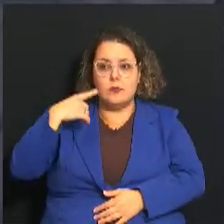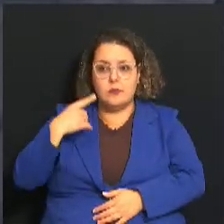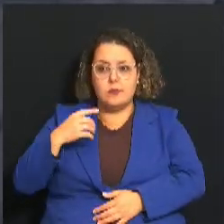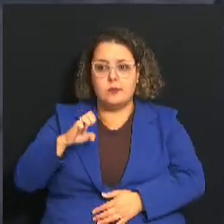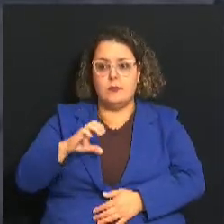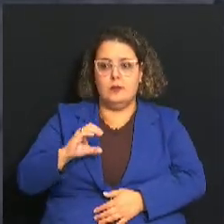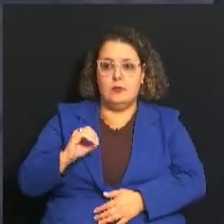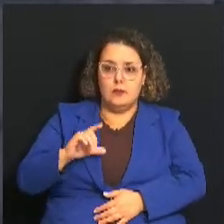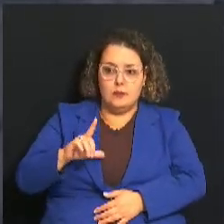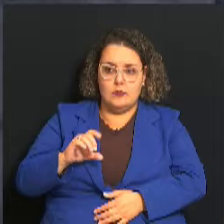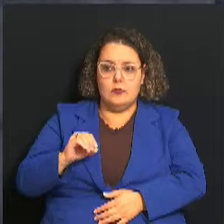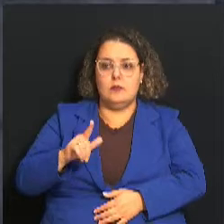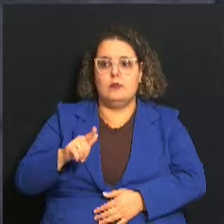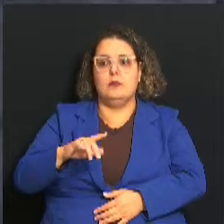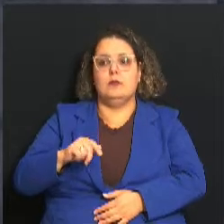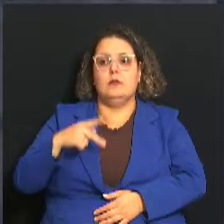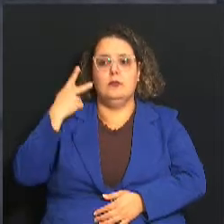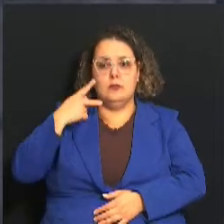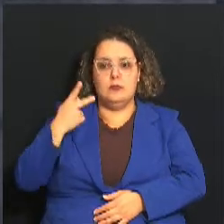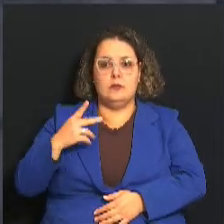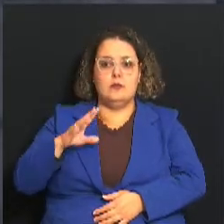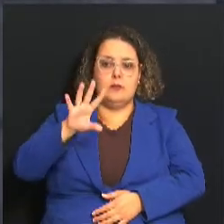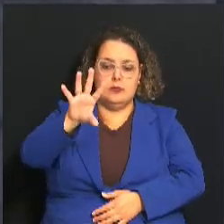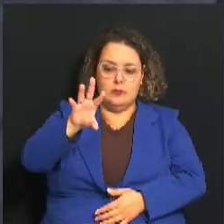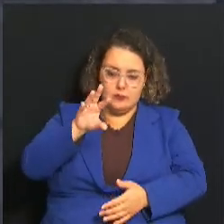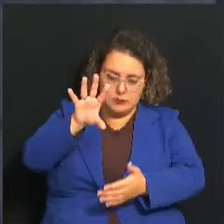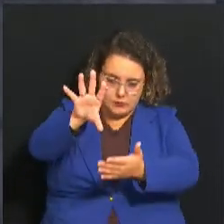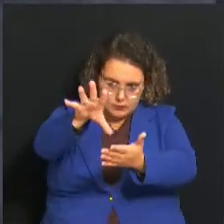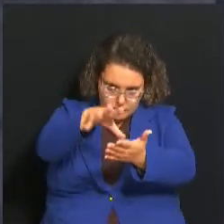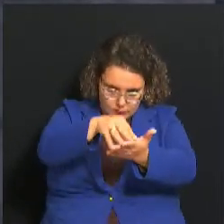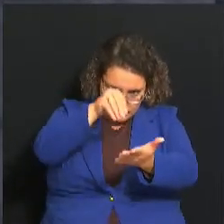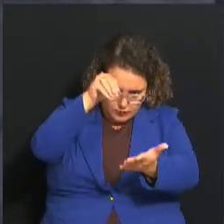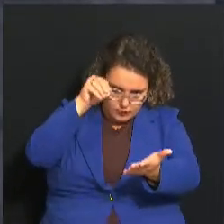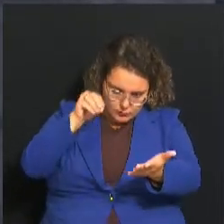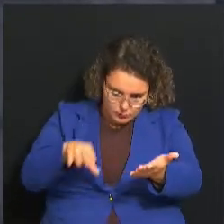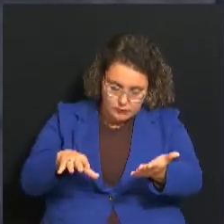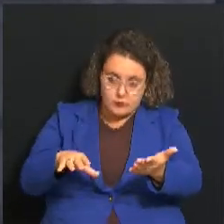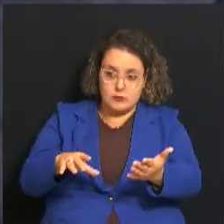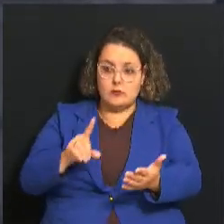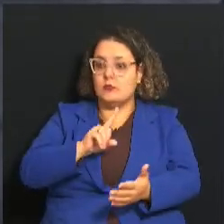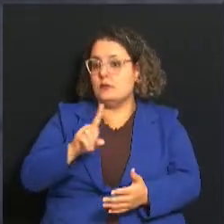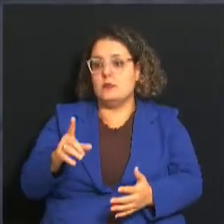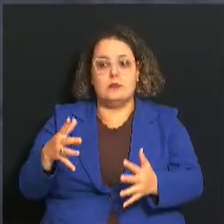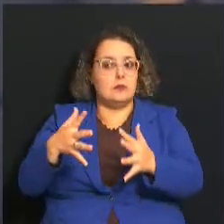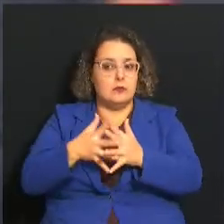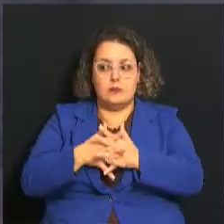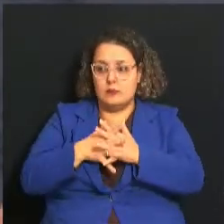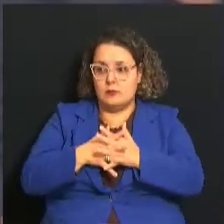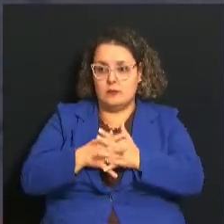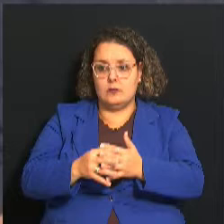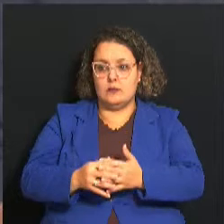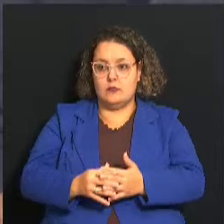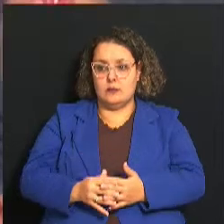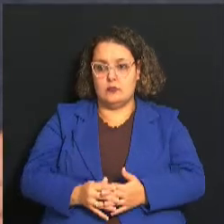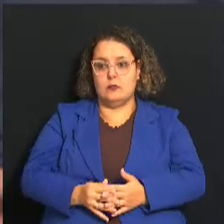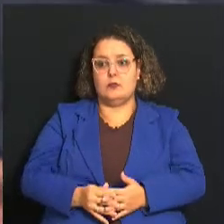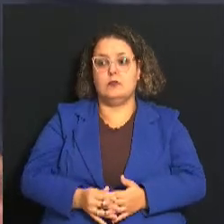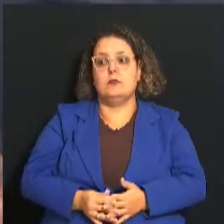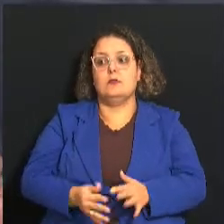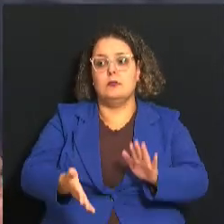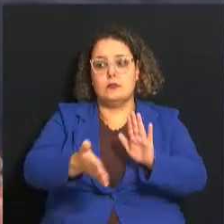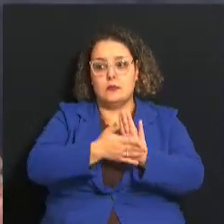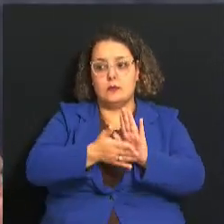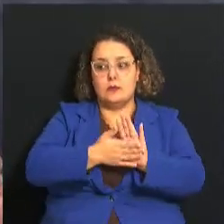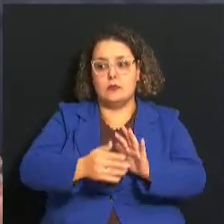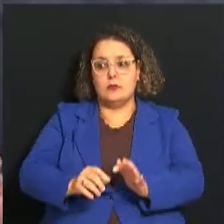política, ambiente. A gente reproduziu para cá. Nós não queremos complicar, viu, gente? Isso aqui é uma minuta, uma proposta.